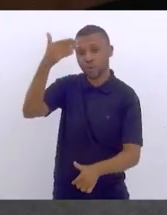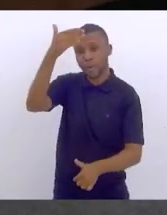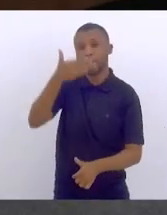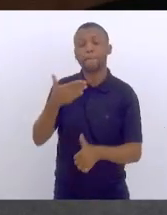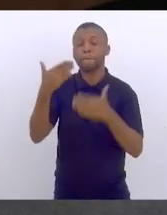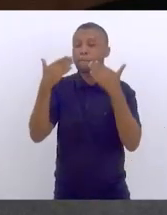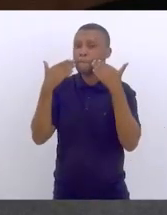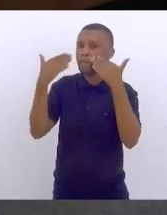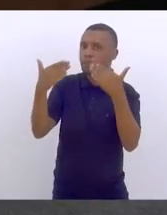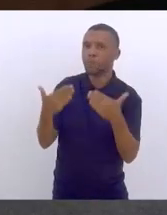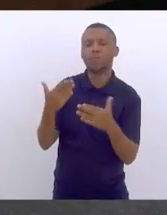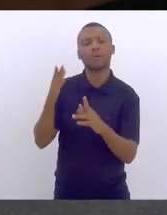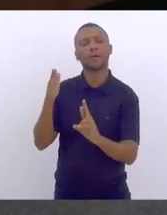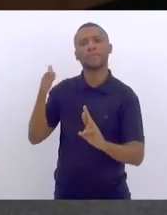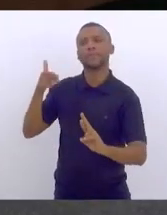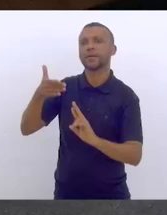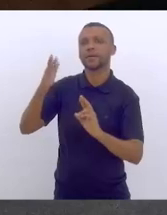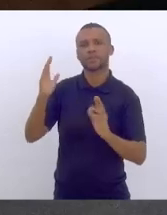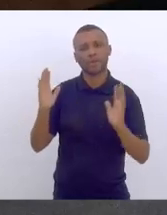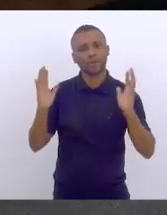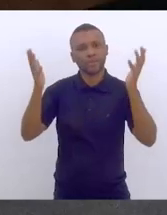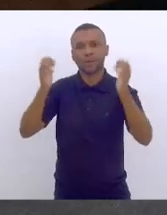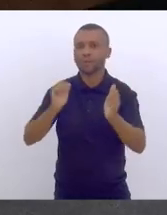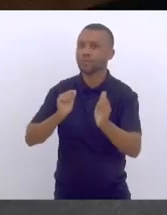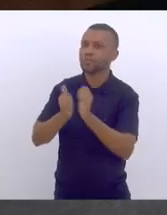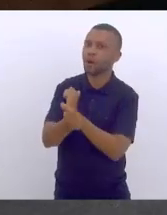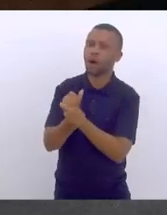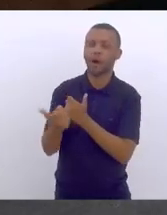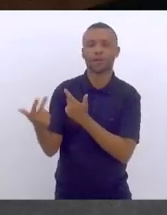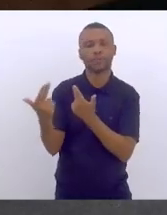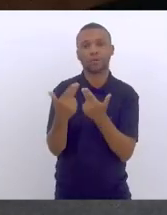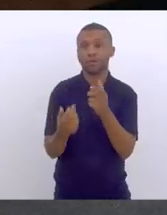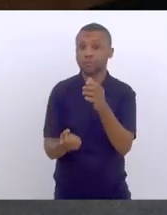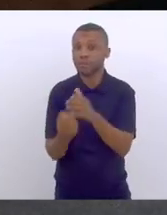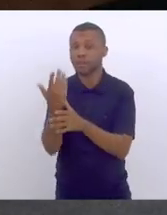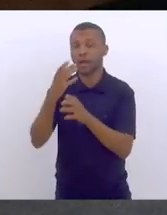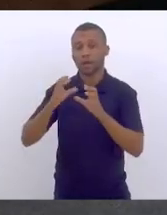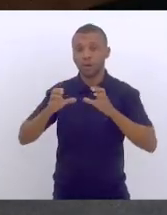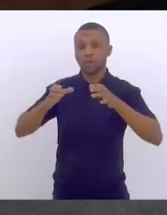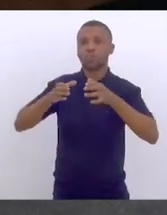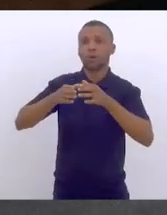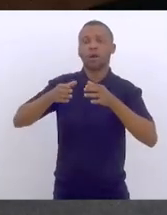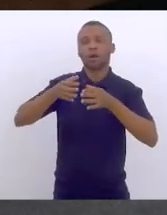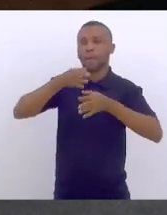referentes aos eventos esportivos, bem como criar instâncias com